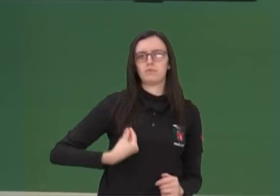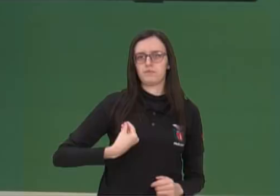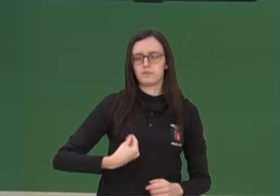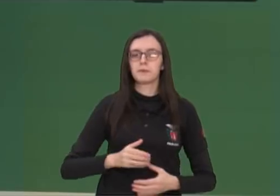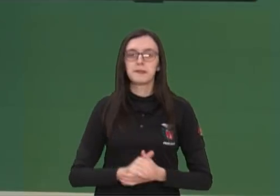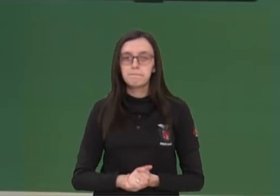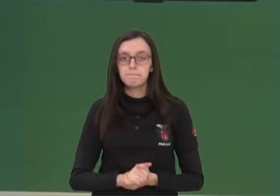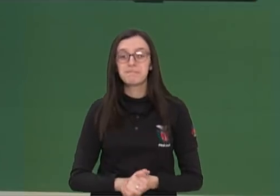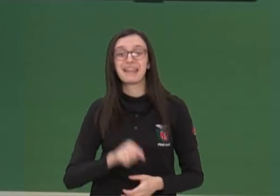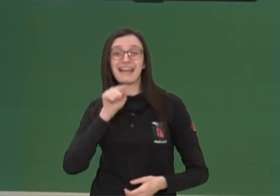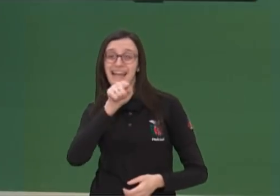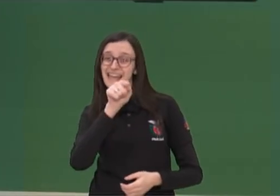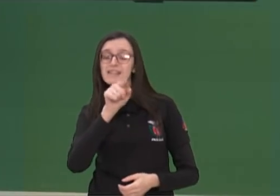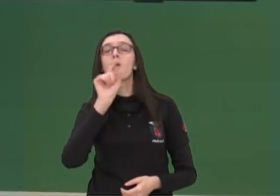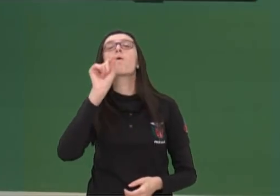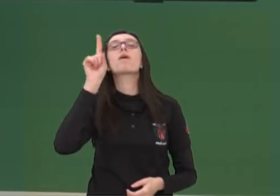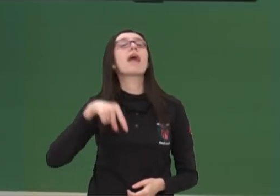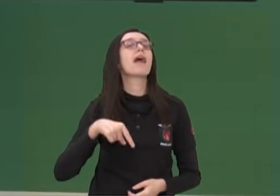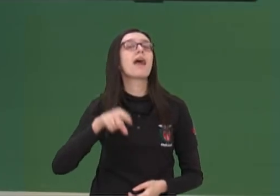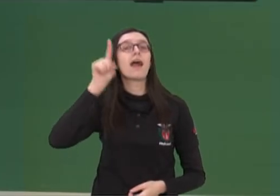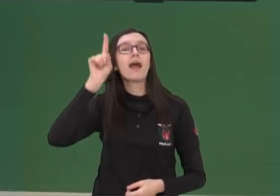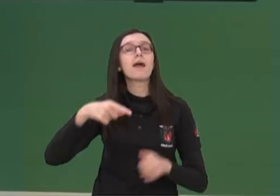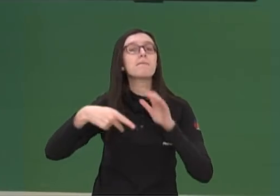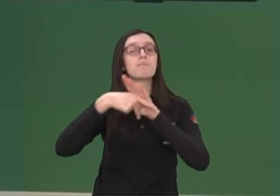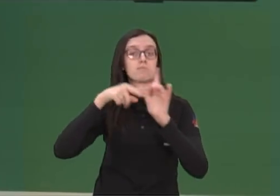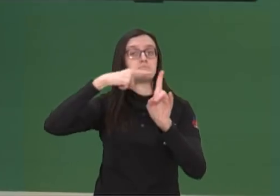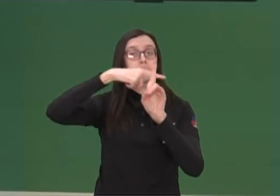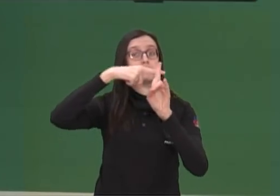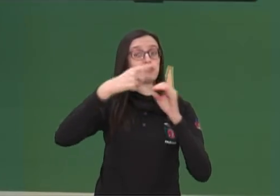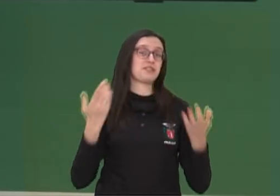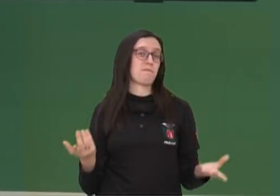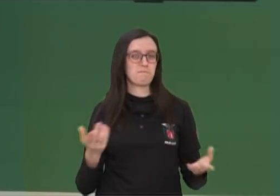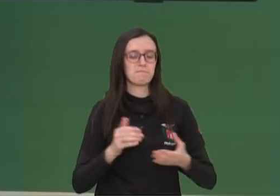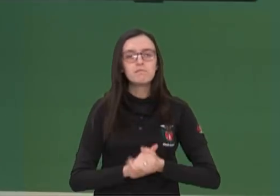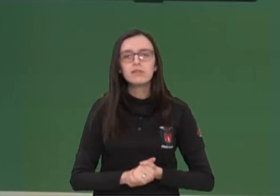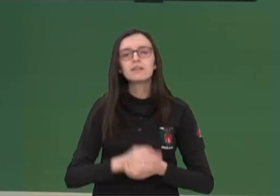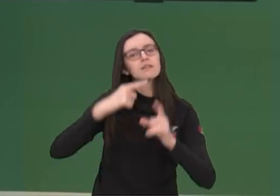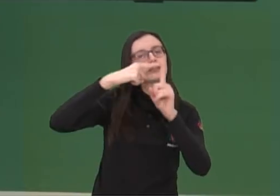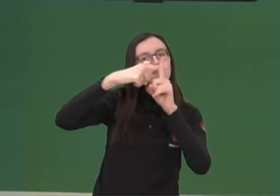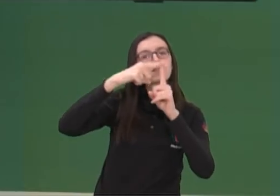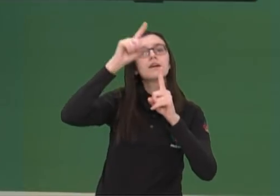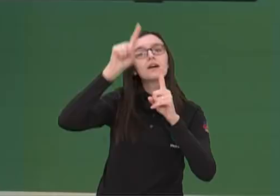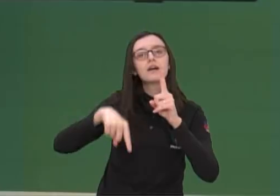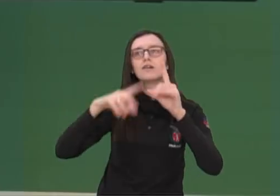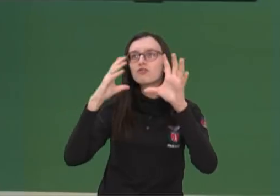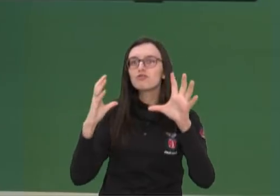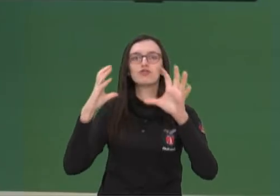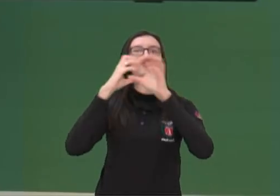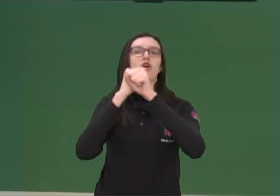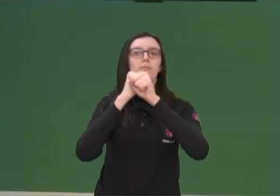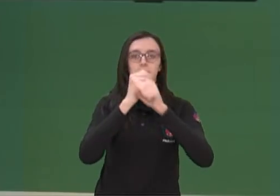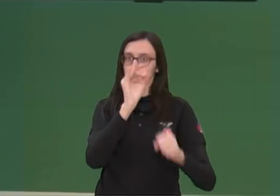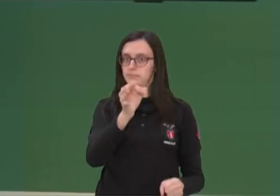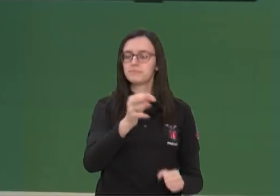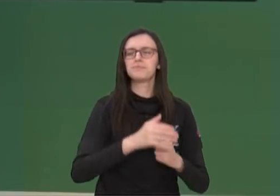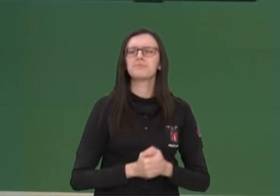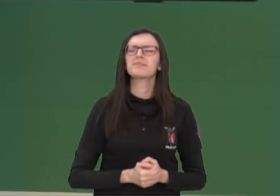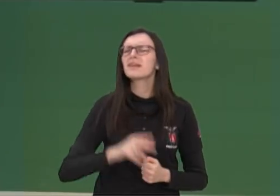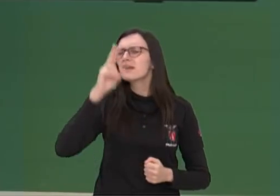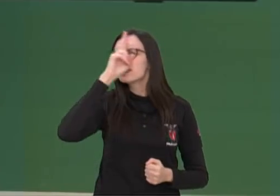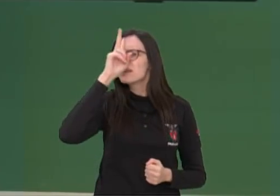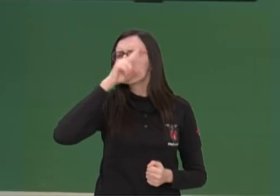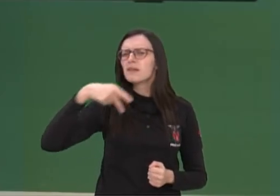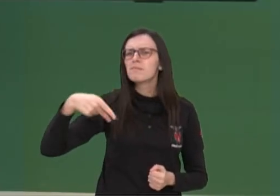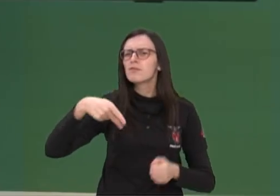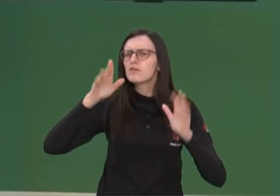acontecendo. Nesse caso, é um algoritmo da adição. Adição é a conta de somar. Lembra que a professora